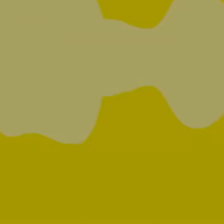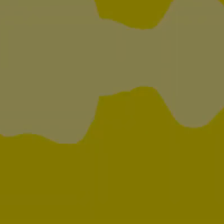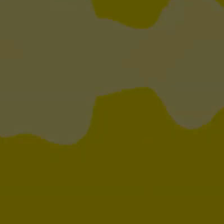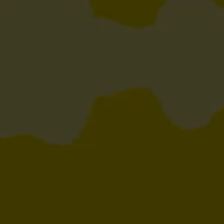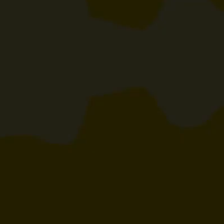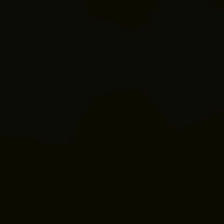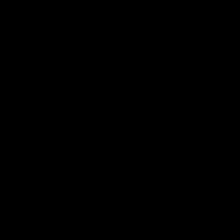den